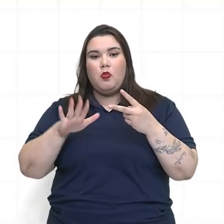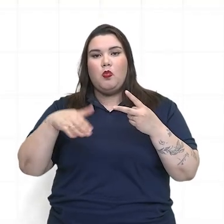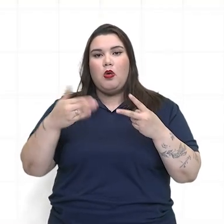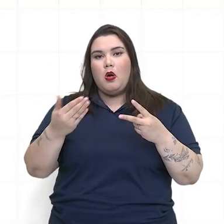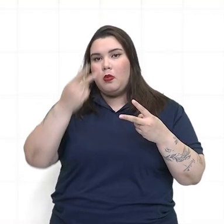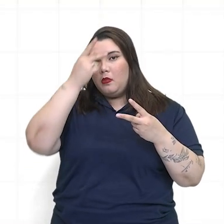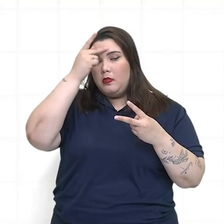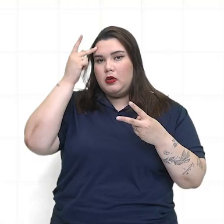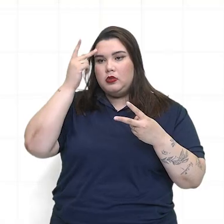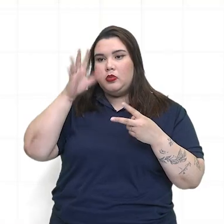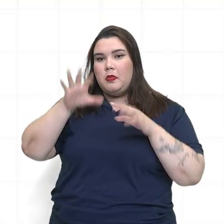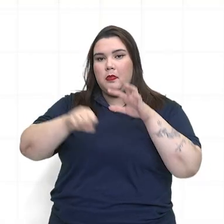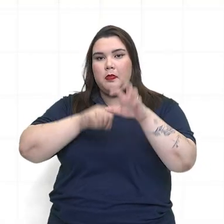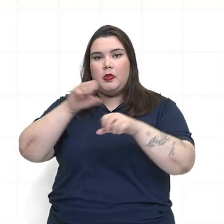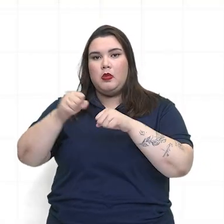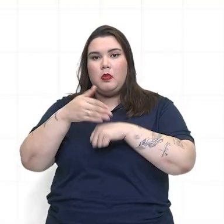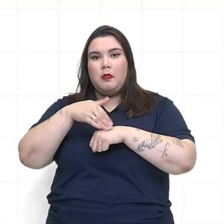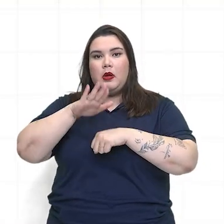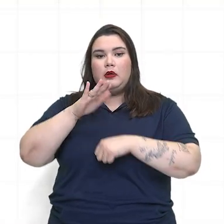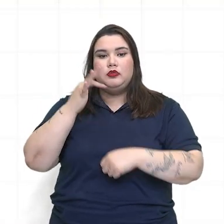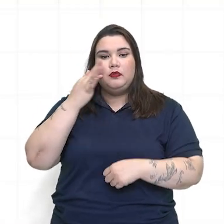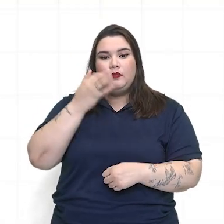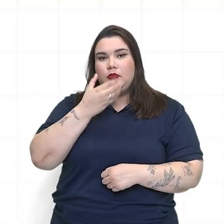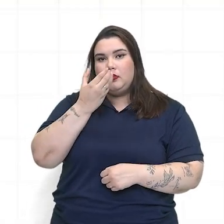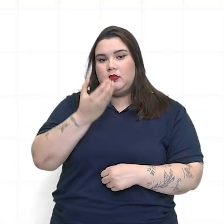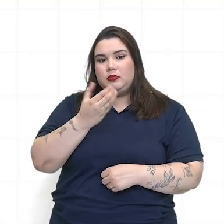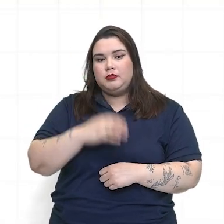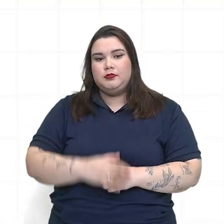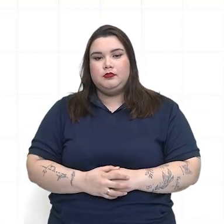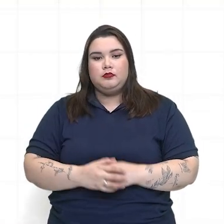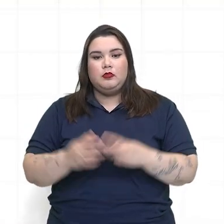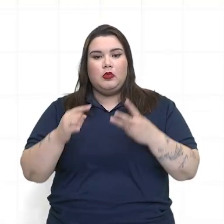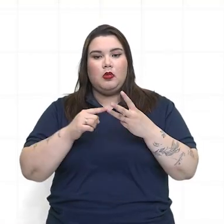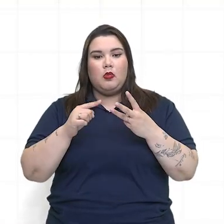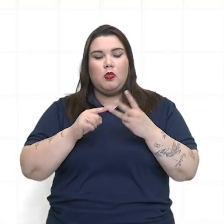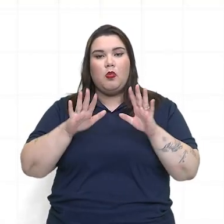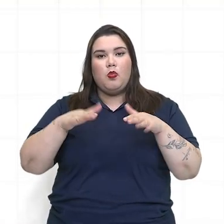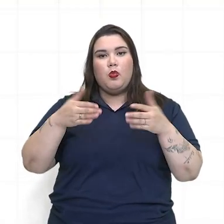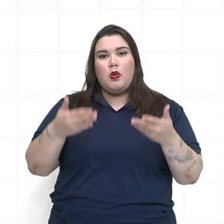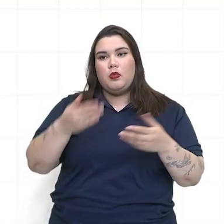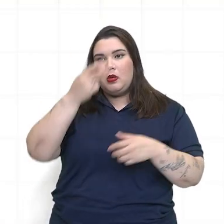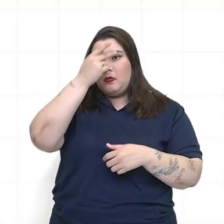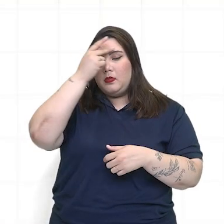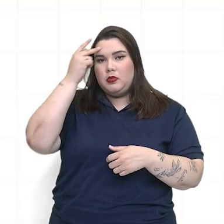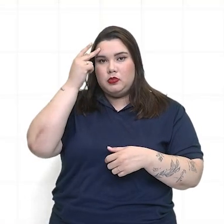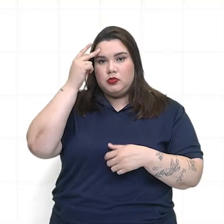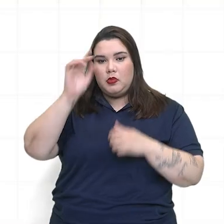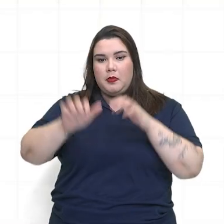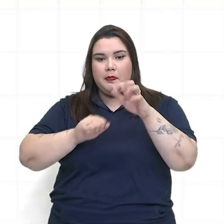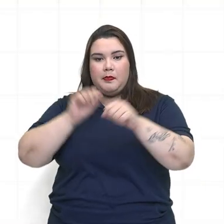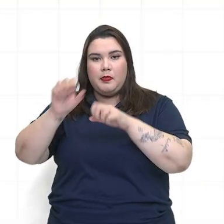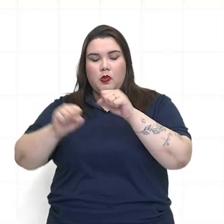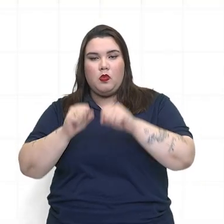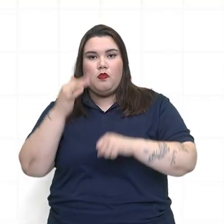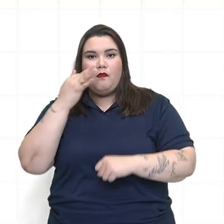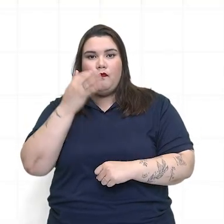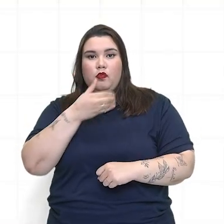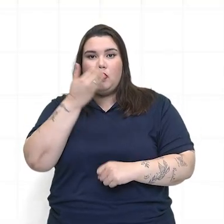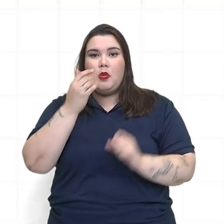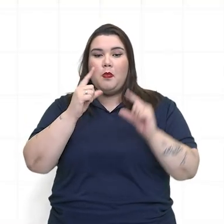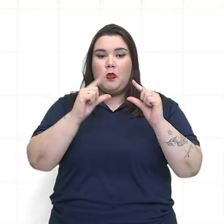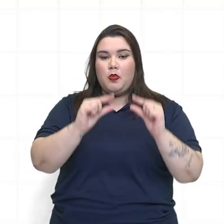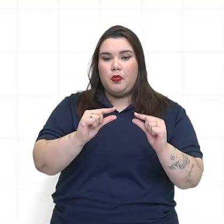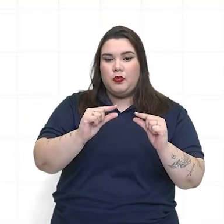desse evento colheu mais ouriços? Qual dos 4 personagens desse evento colheu menos ouriço?